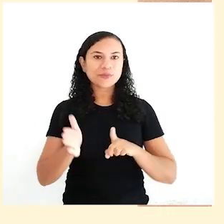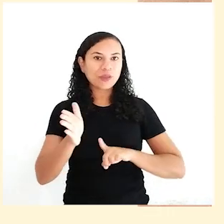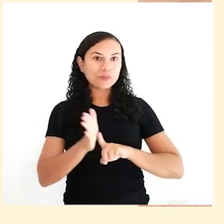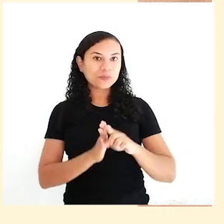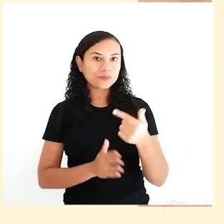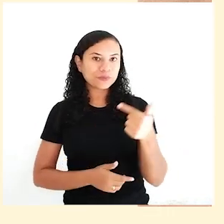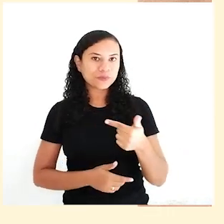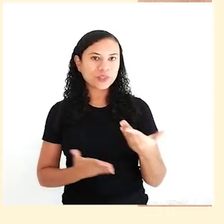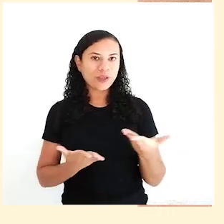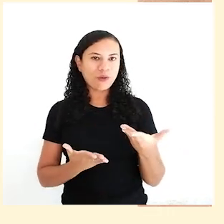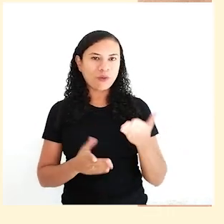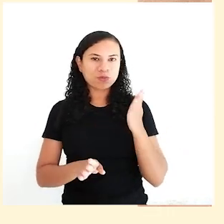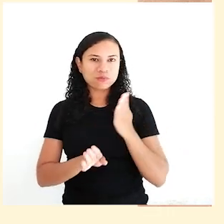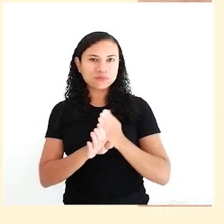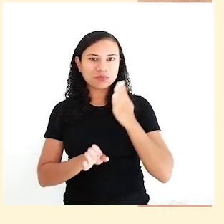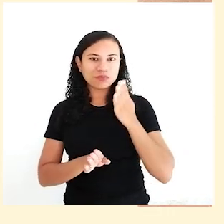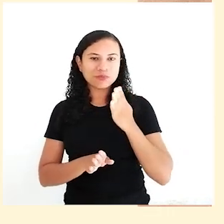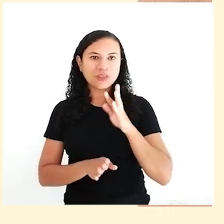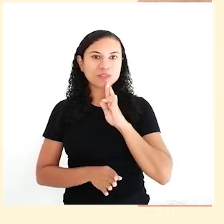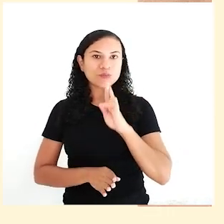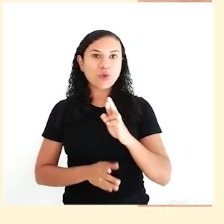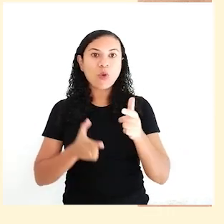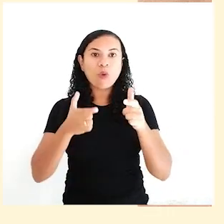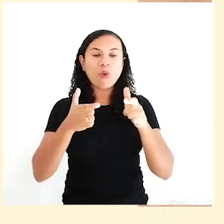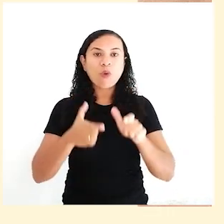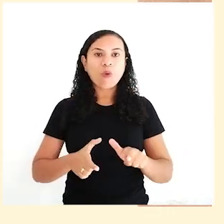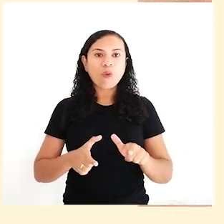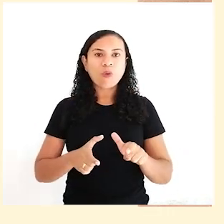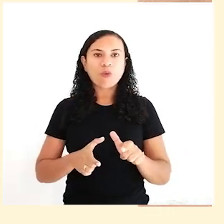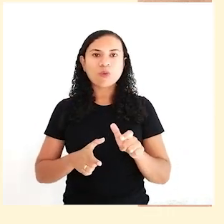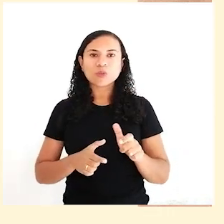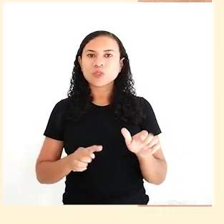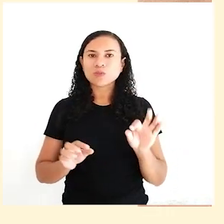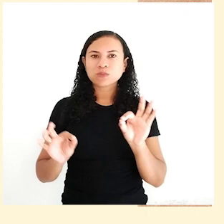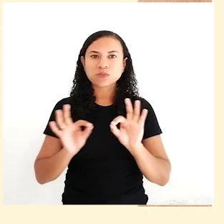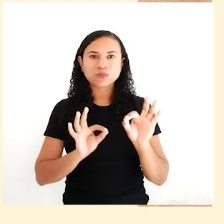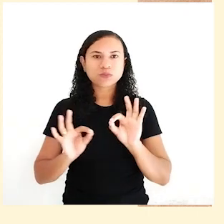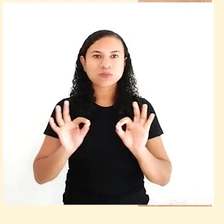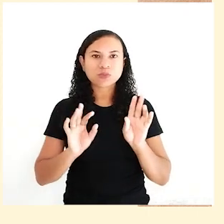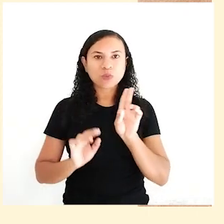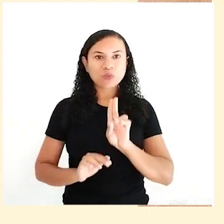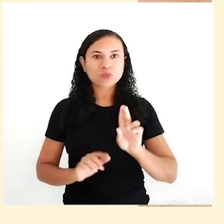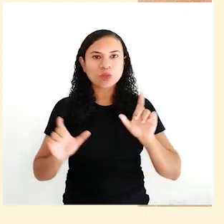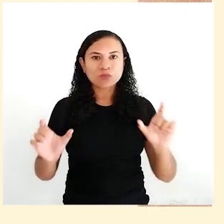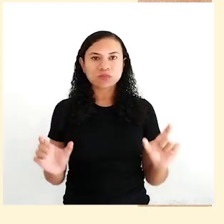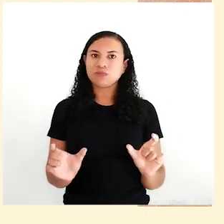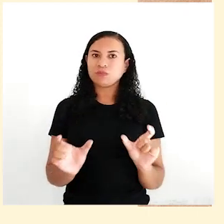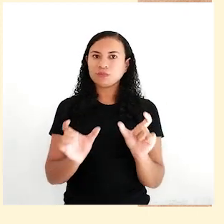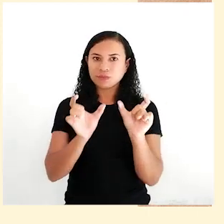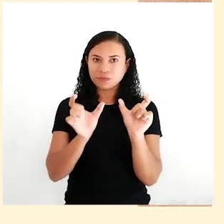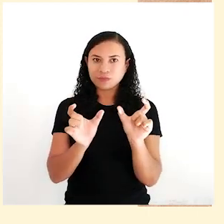nosso segundo exercício, vamos marcar a única alternativa cujas palavras não